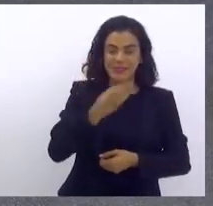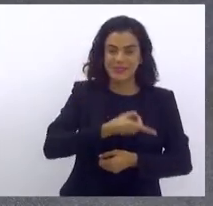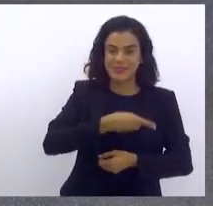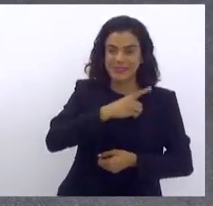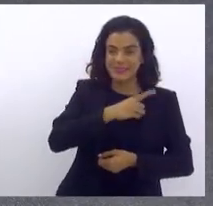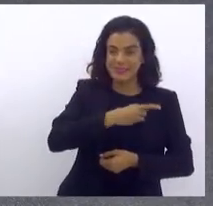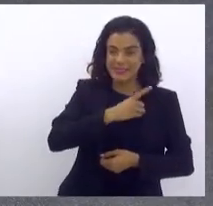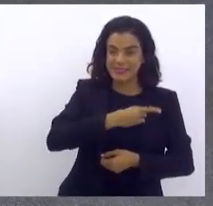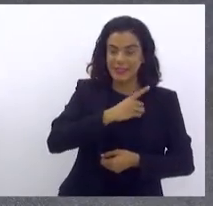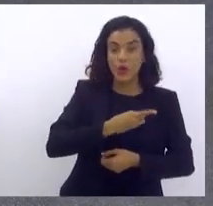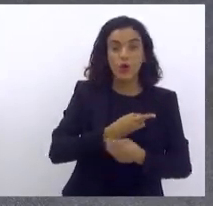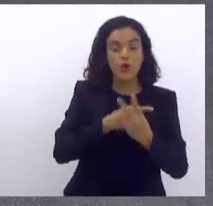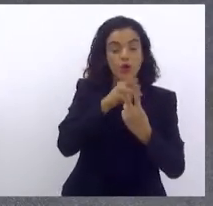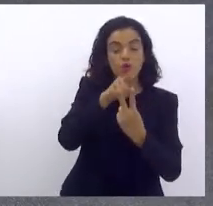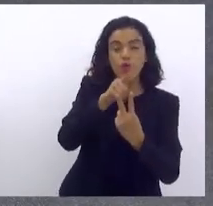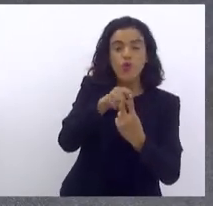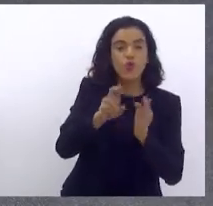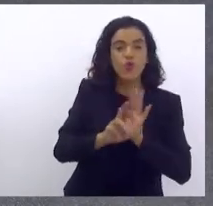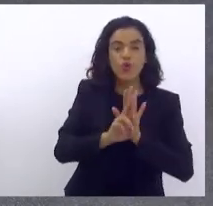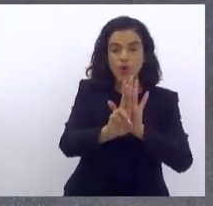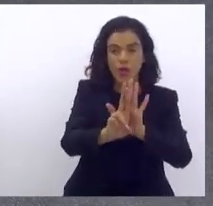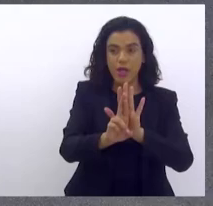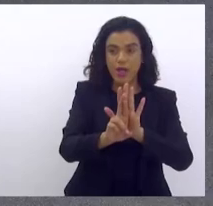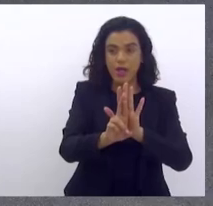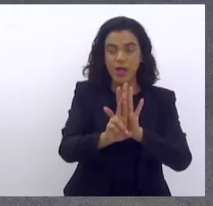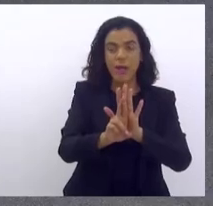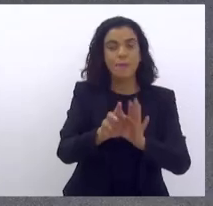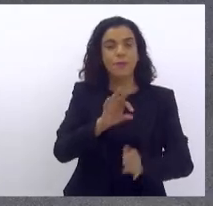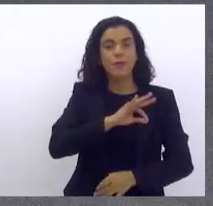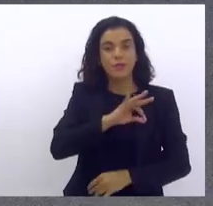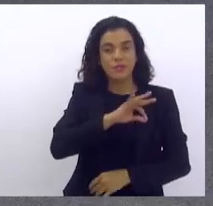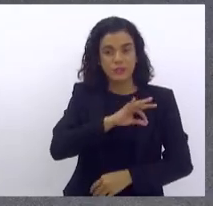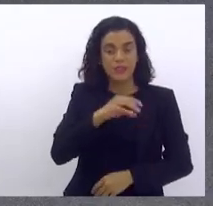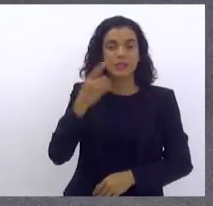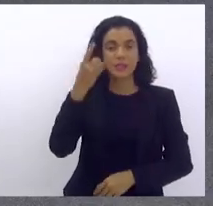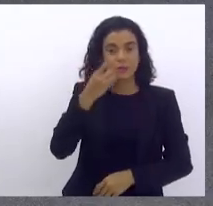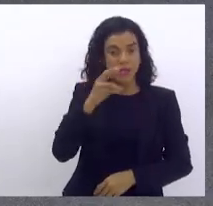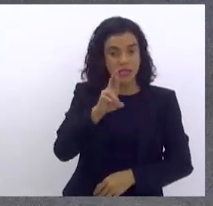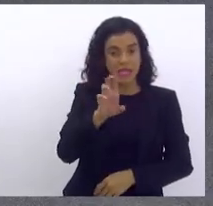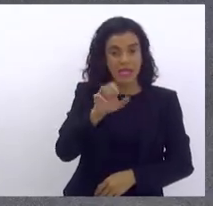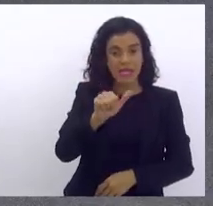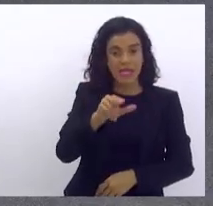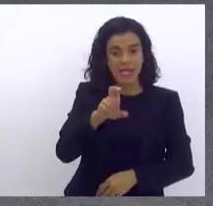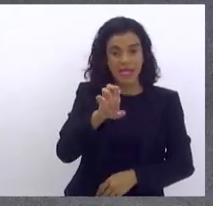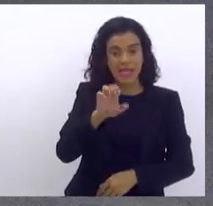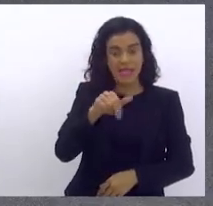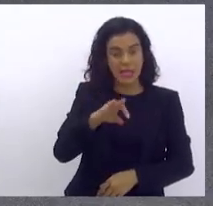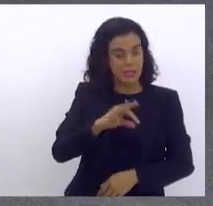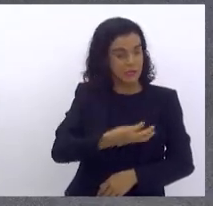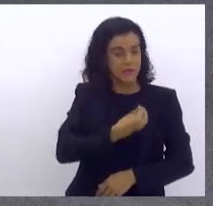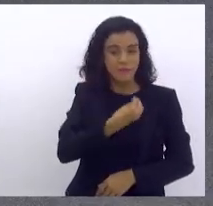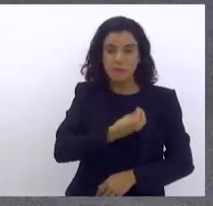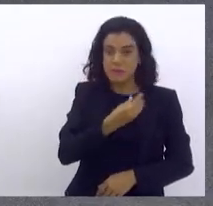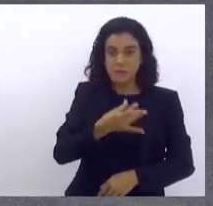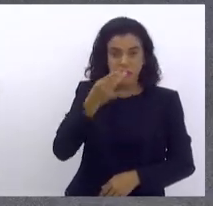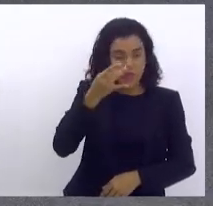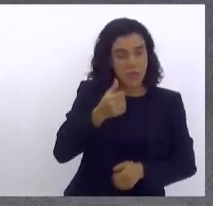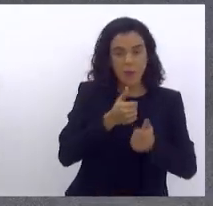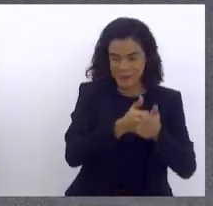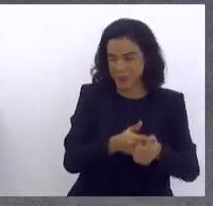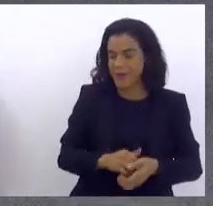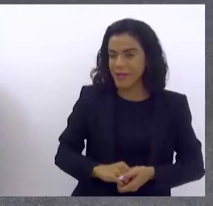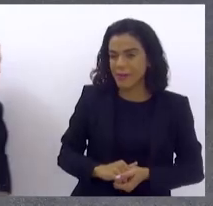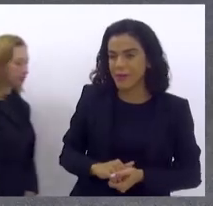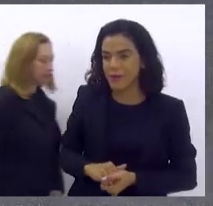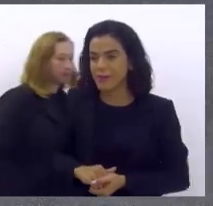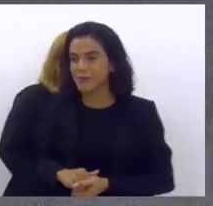dois delegados, um deles representando a perícia. Deputada Renata Souza estava em toda a audiência, falou e acompanhou. Um